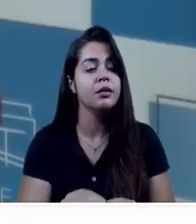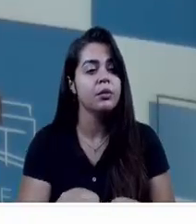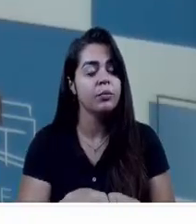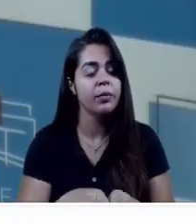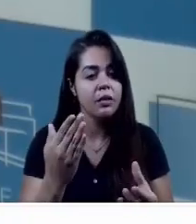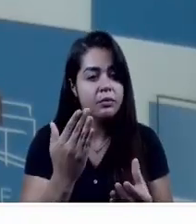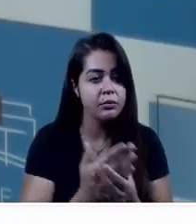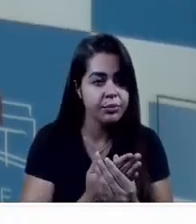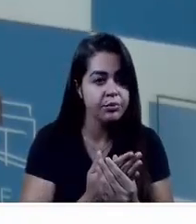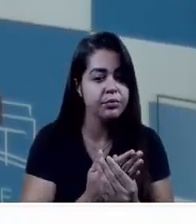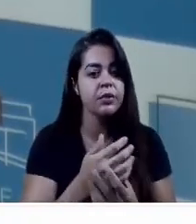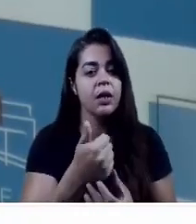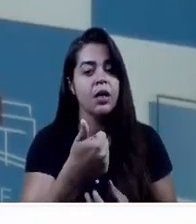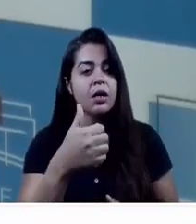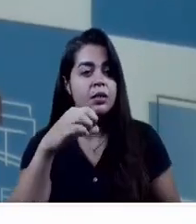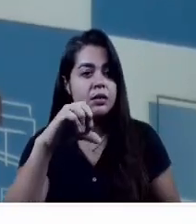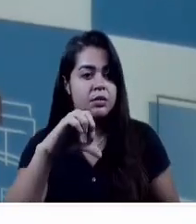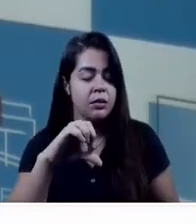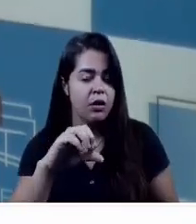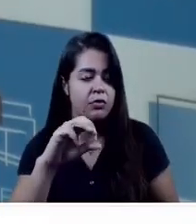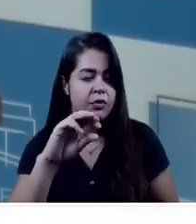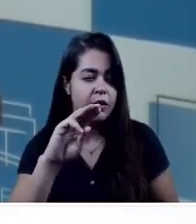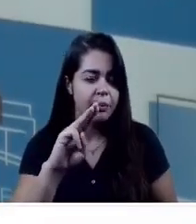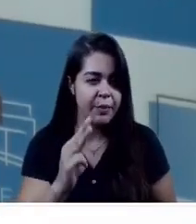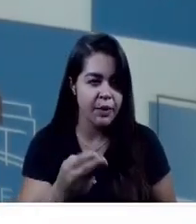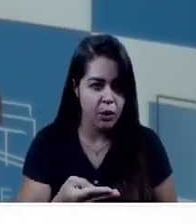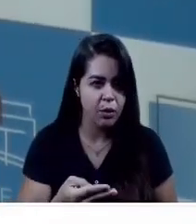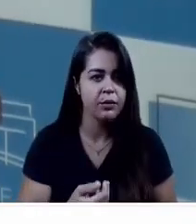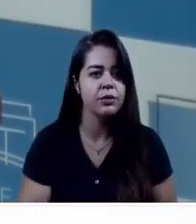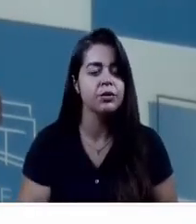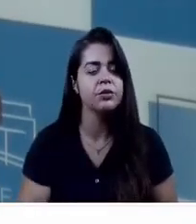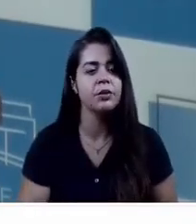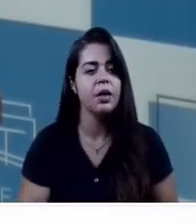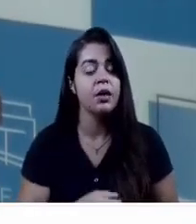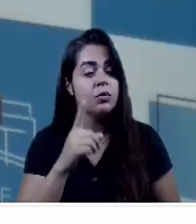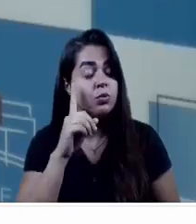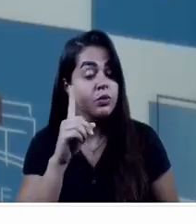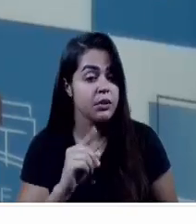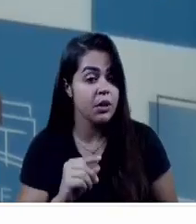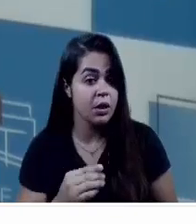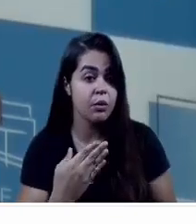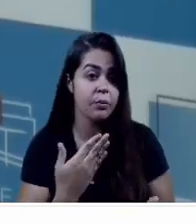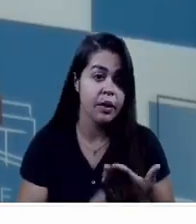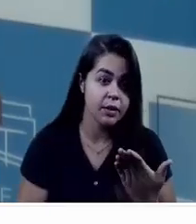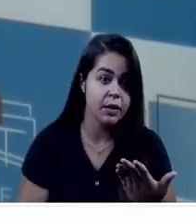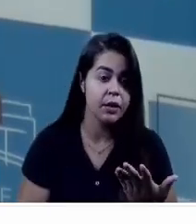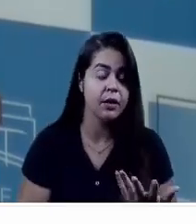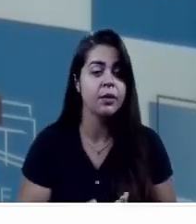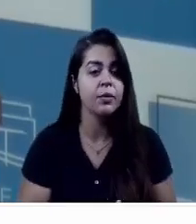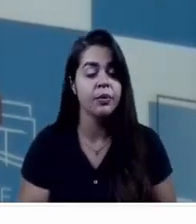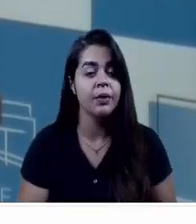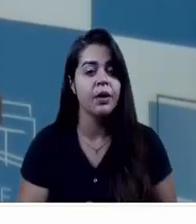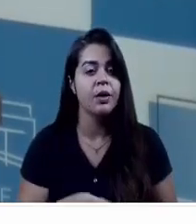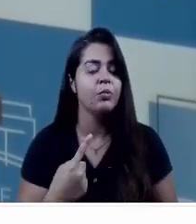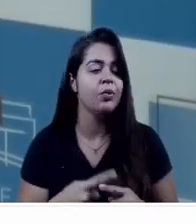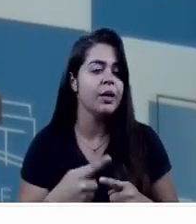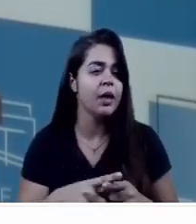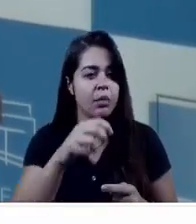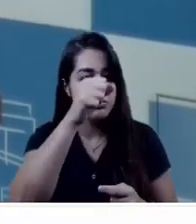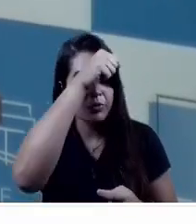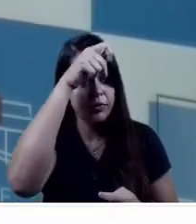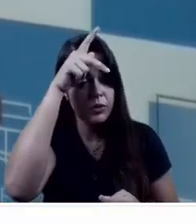já perdeu a causa, parece, né, que a prefeitura, pelo contrato, é a responsável para entrar quando tem